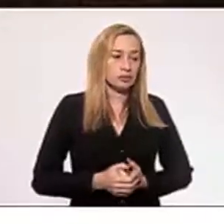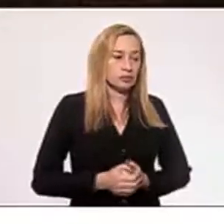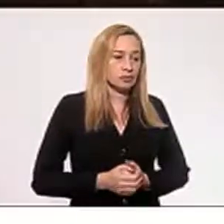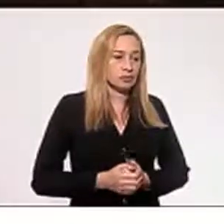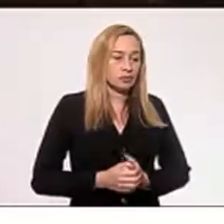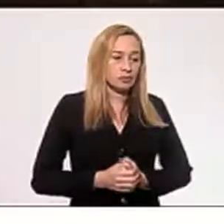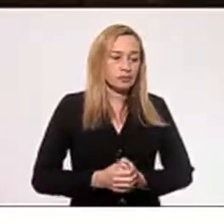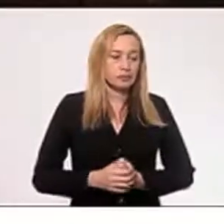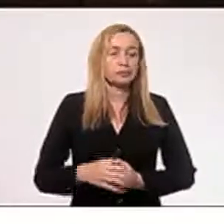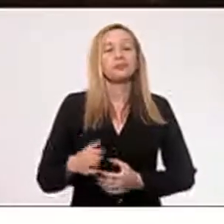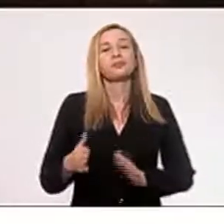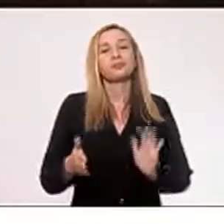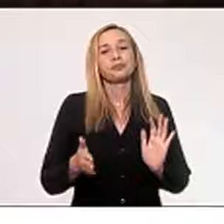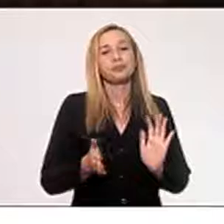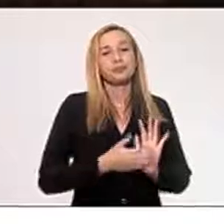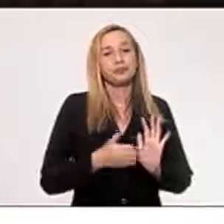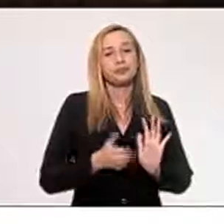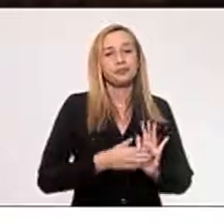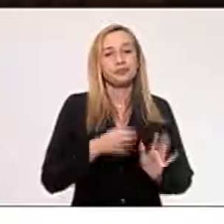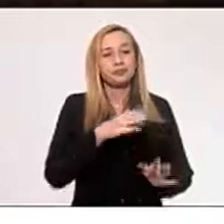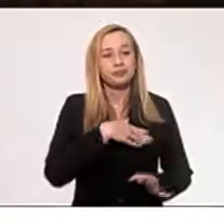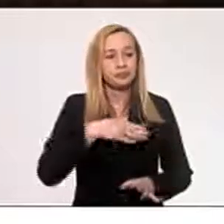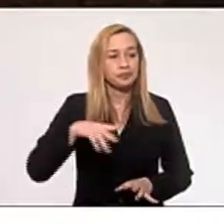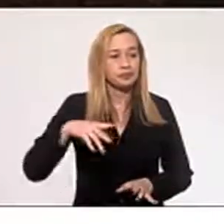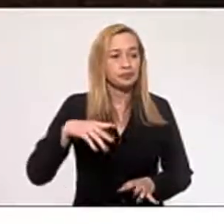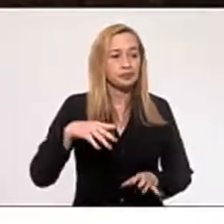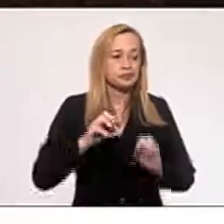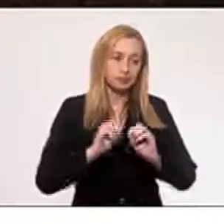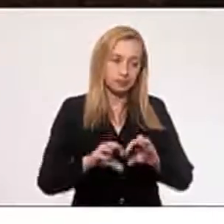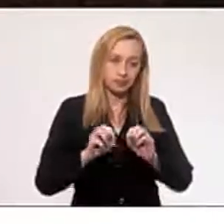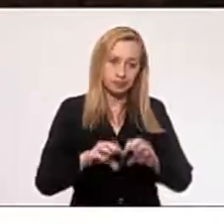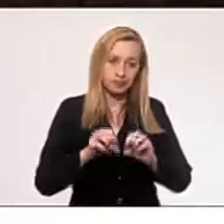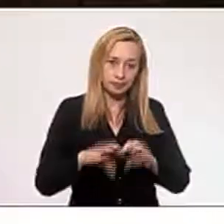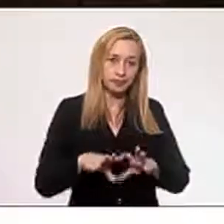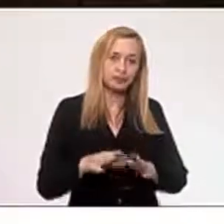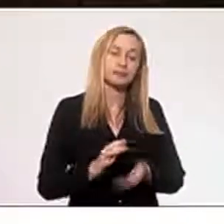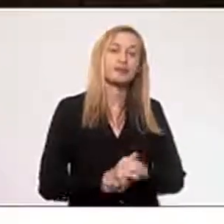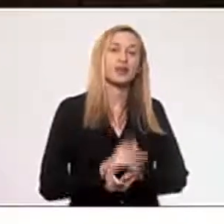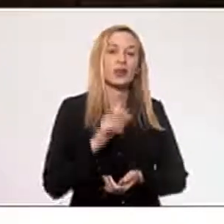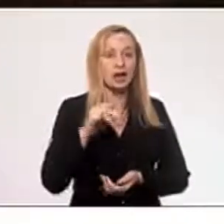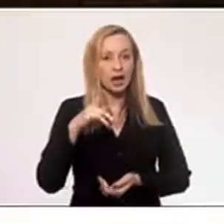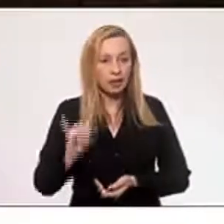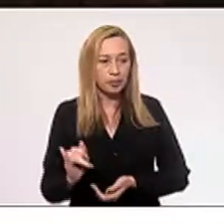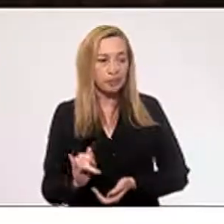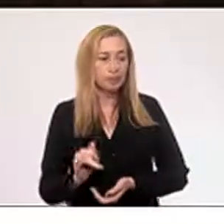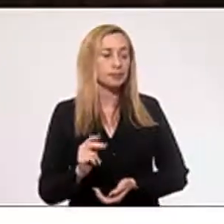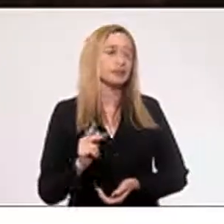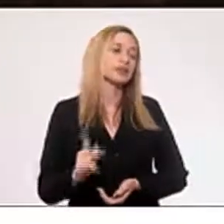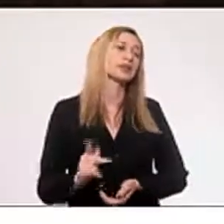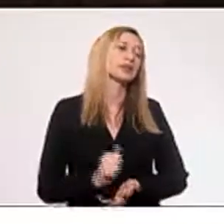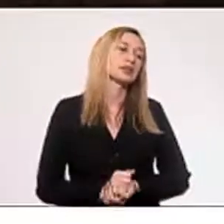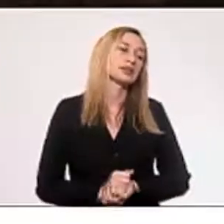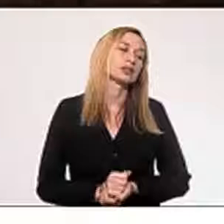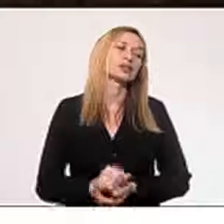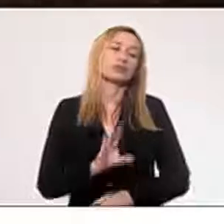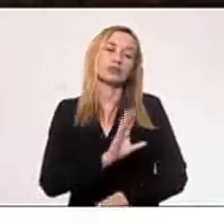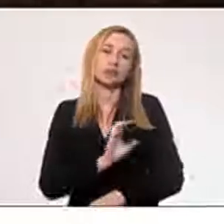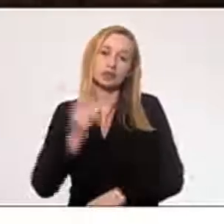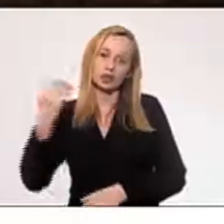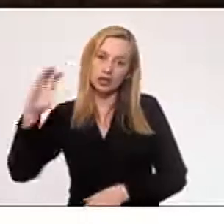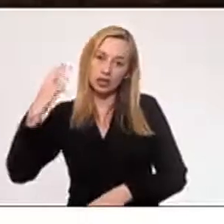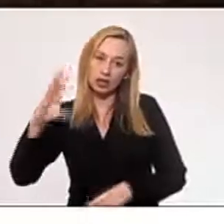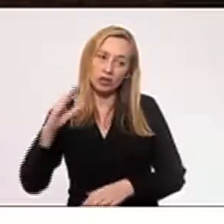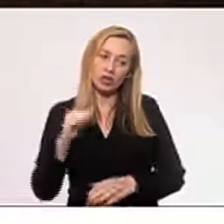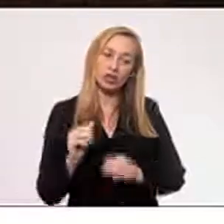fornecidos pelo próprio Ministério da Educação, indicadores fornecidos pela CAPES, indicadores fornecidos por organismos internacionais que acompanham o